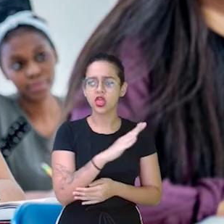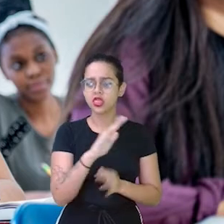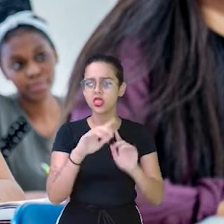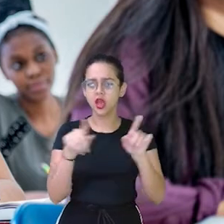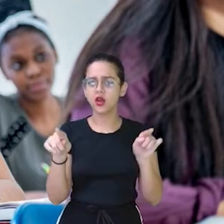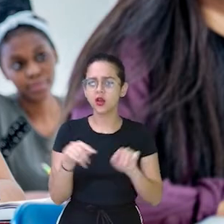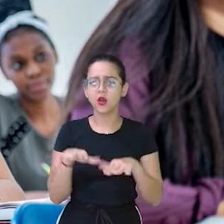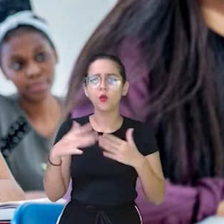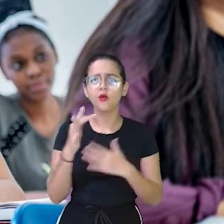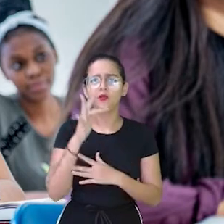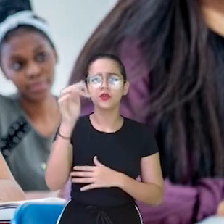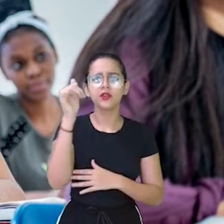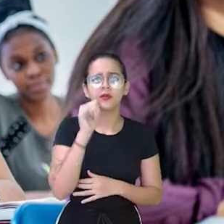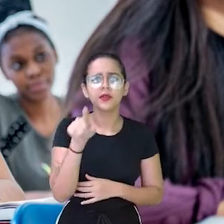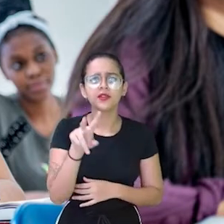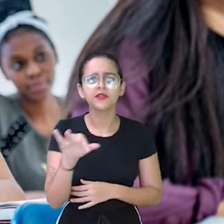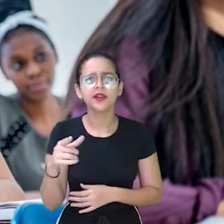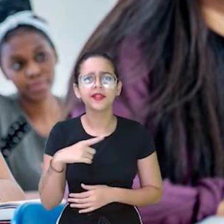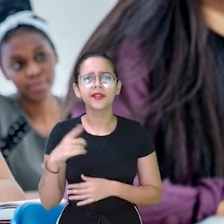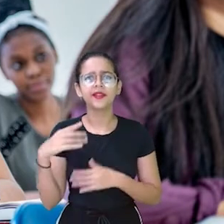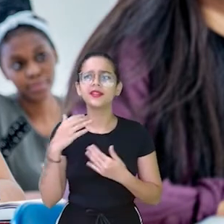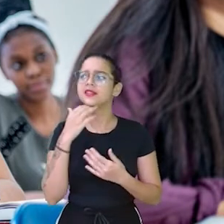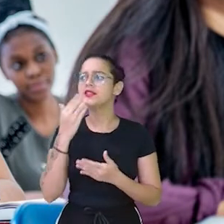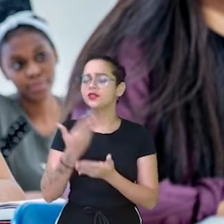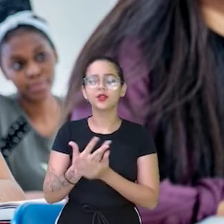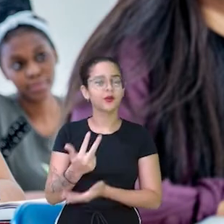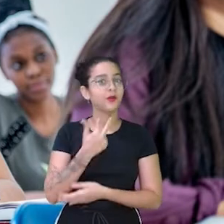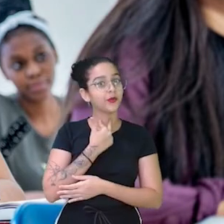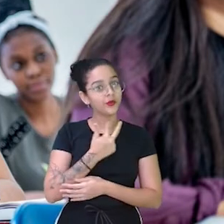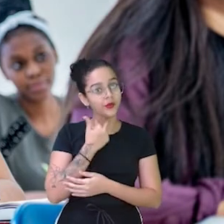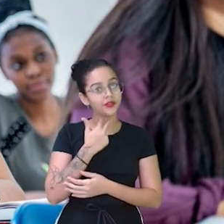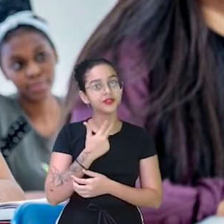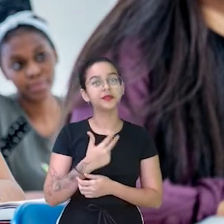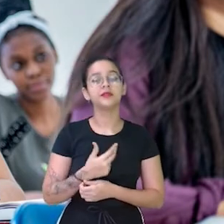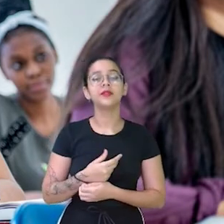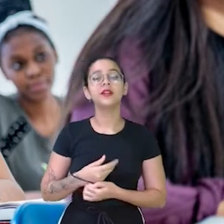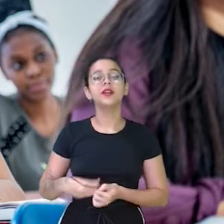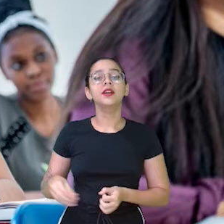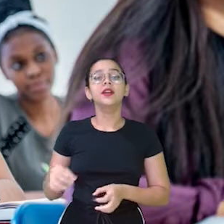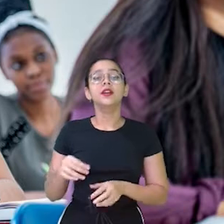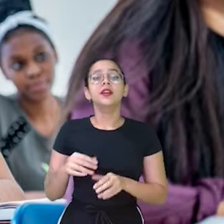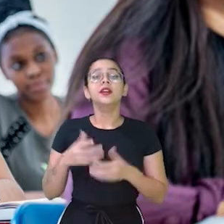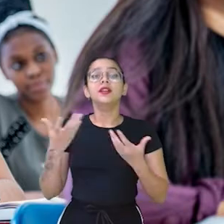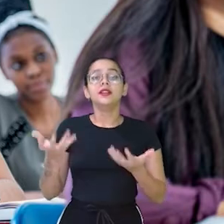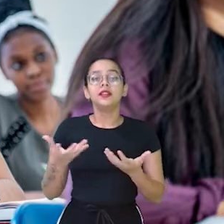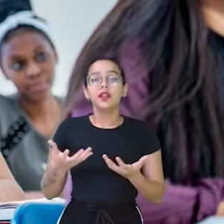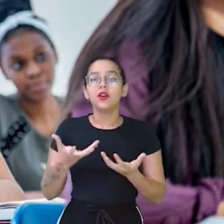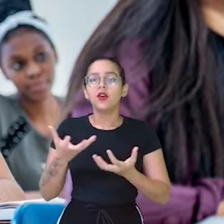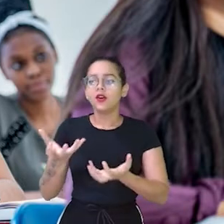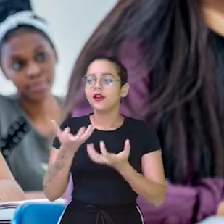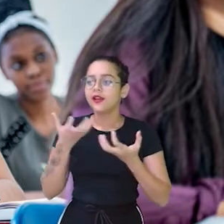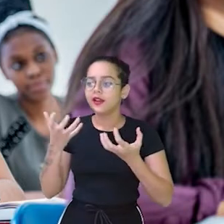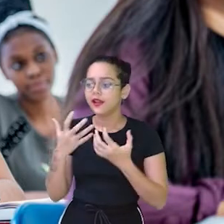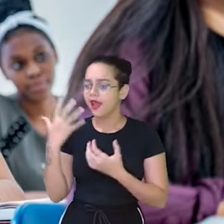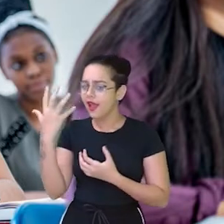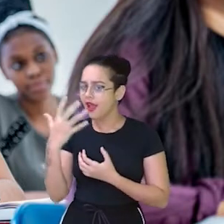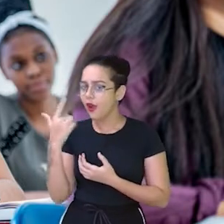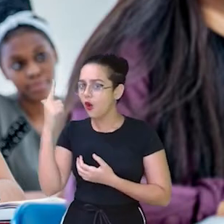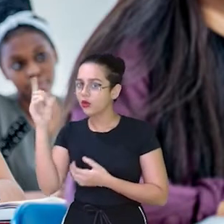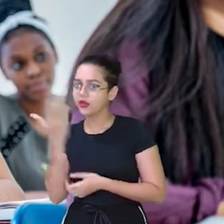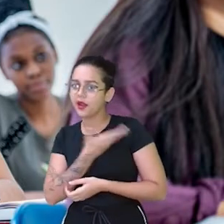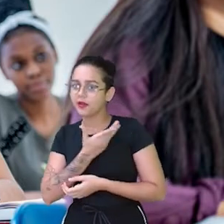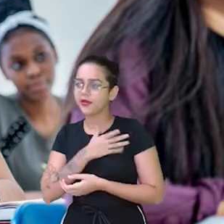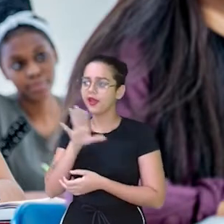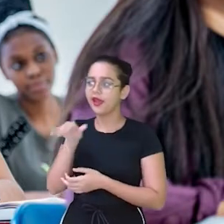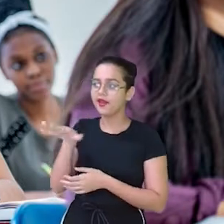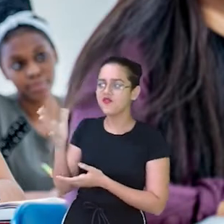que essa menina vai ter sem estudar? Não pode, né? E ainda queria ficar persuadindo as outras colegas dela.